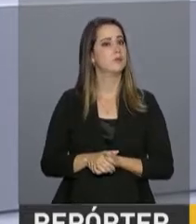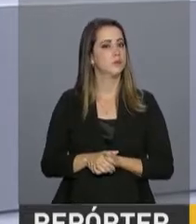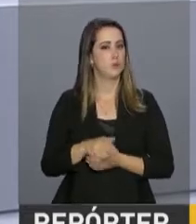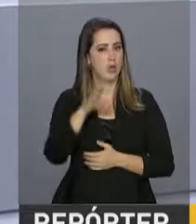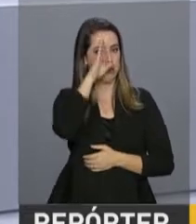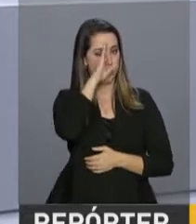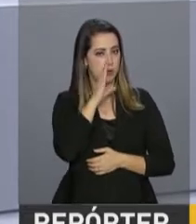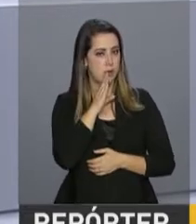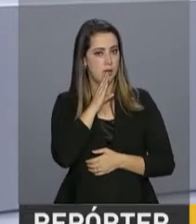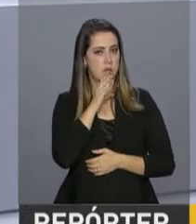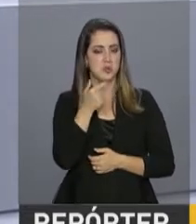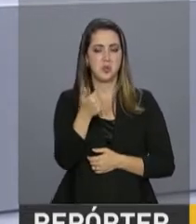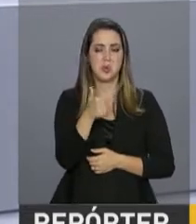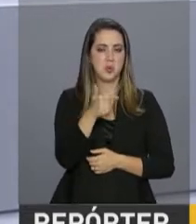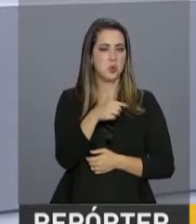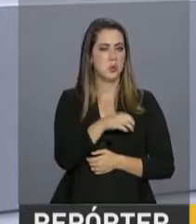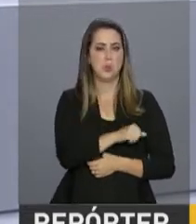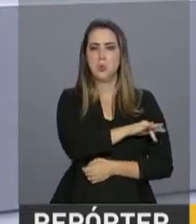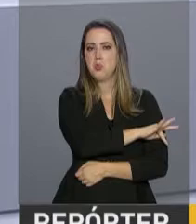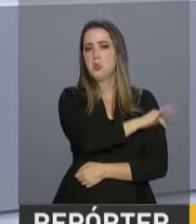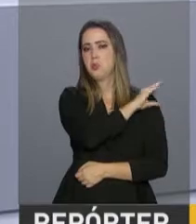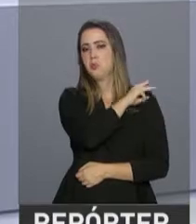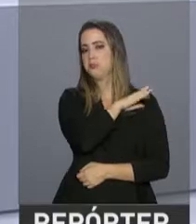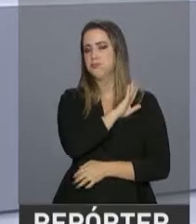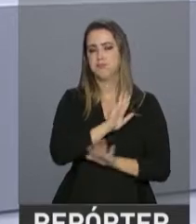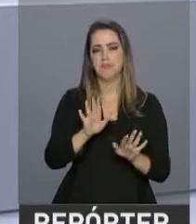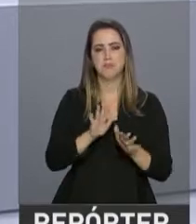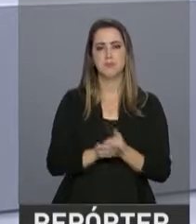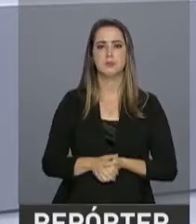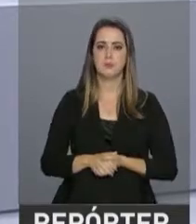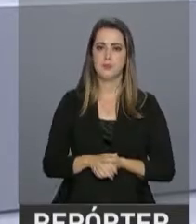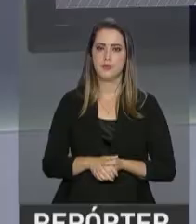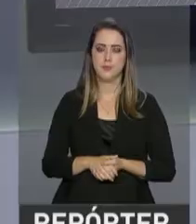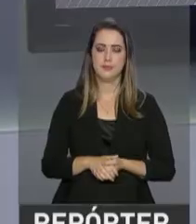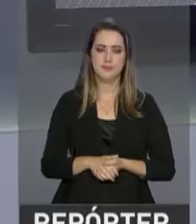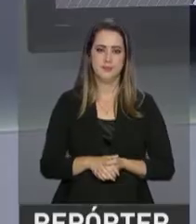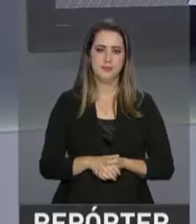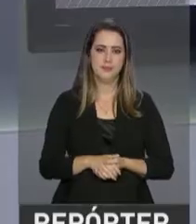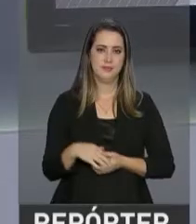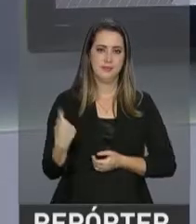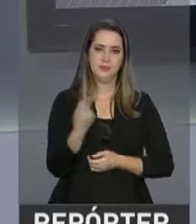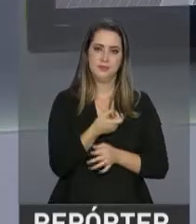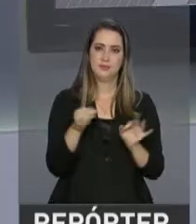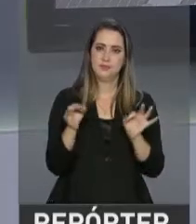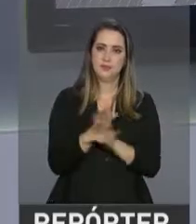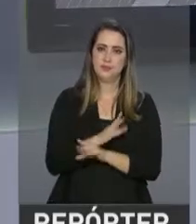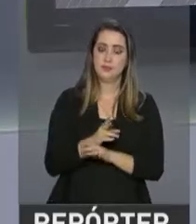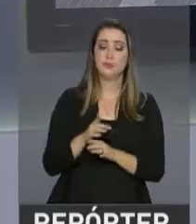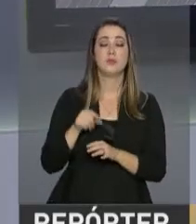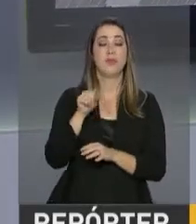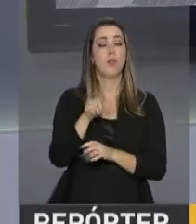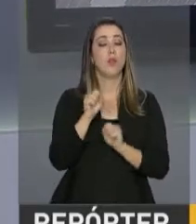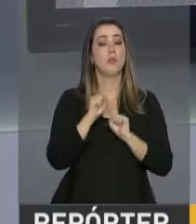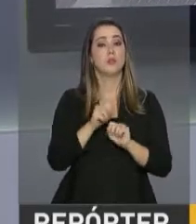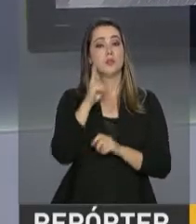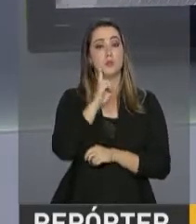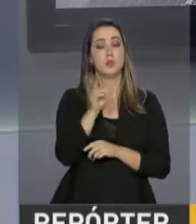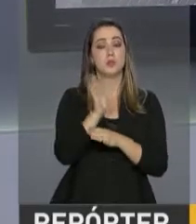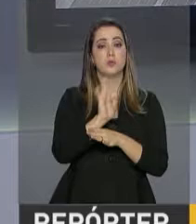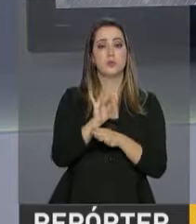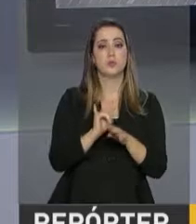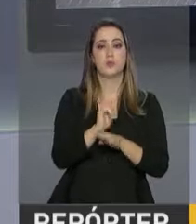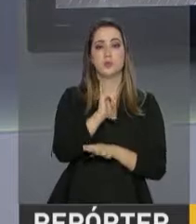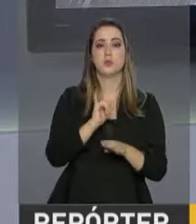as aulas são gratuitas e não exigem escolaridade prévia nós ficamos por aqui você pode rever as